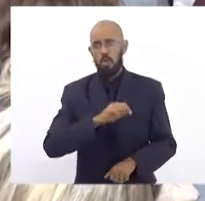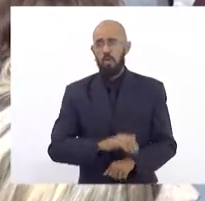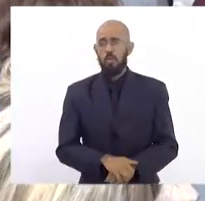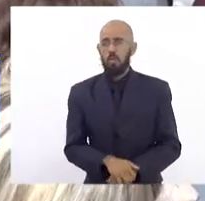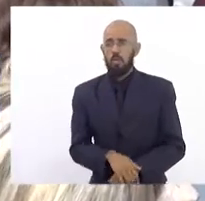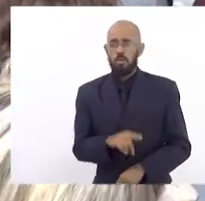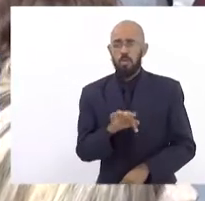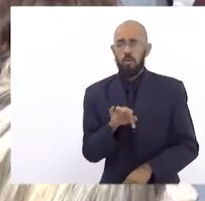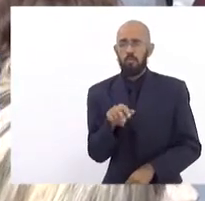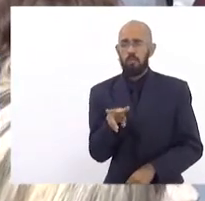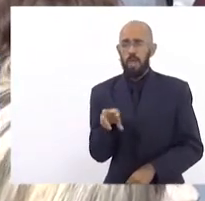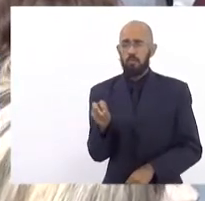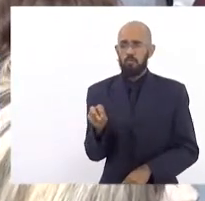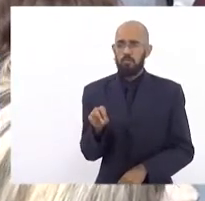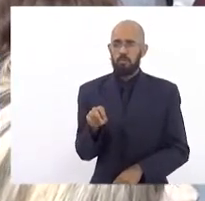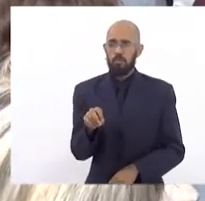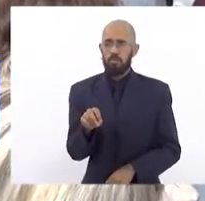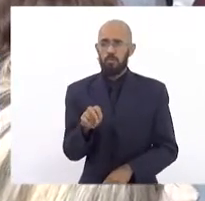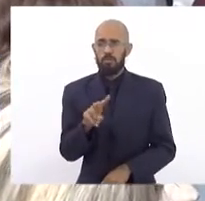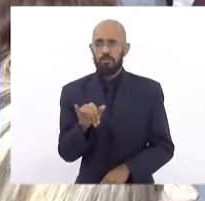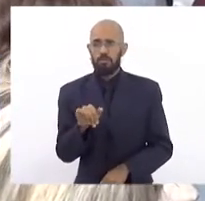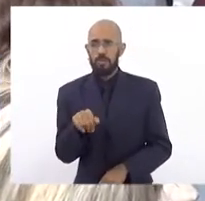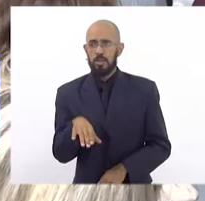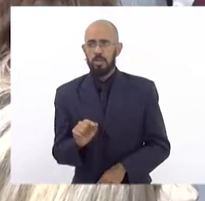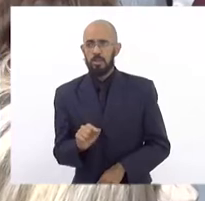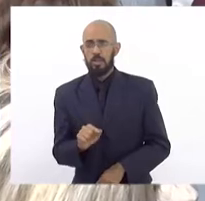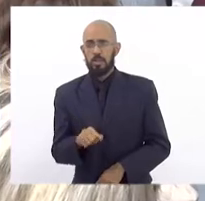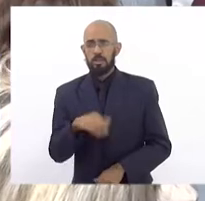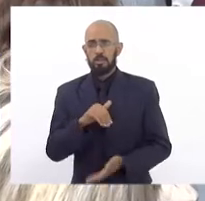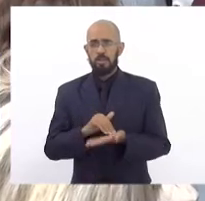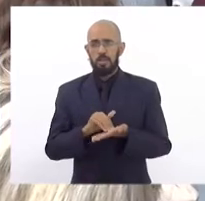Flávio Viana, secretário executivo do IBP,